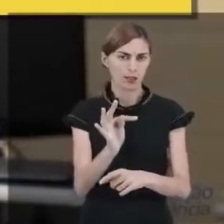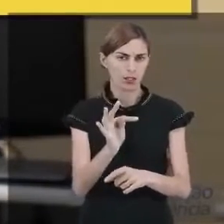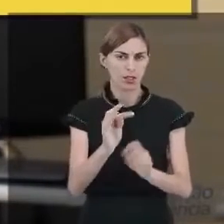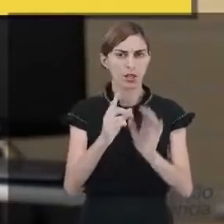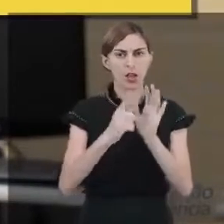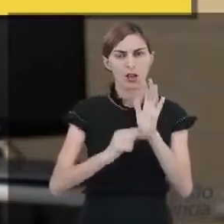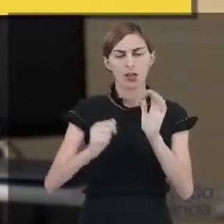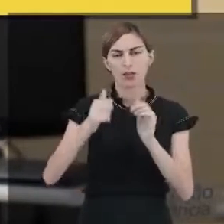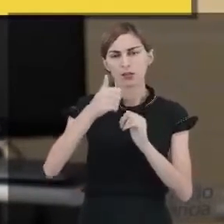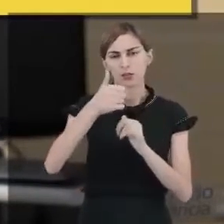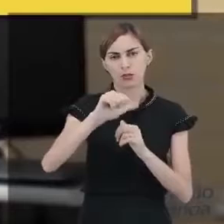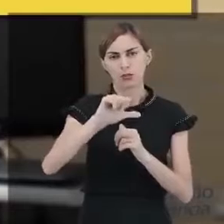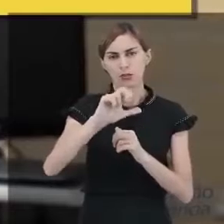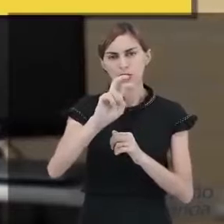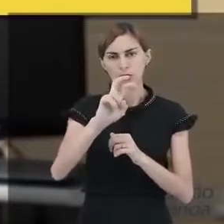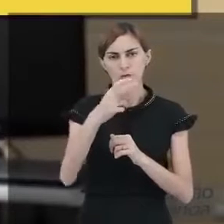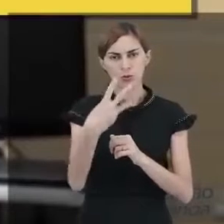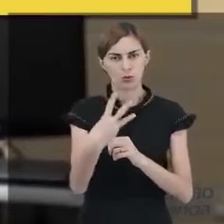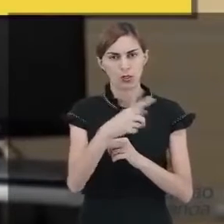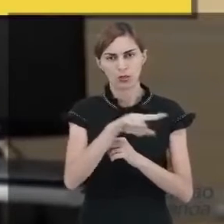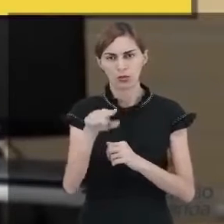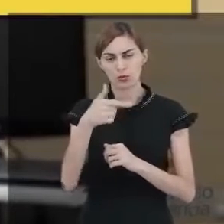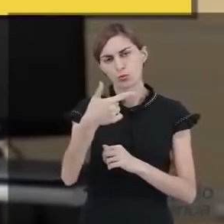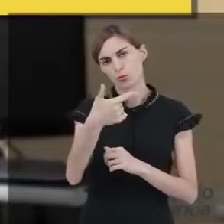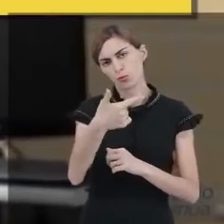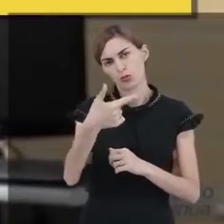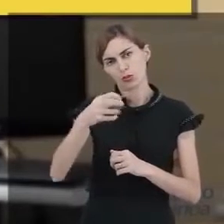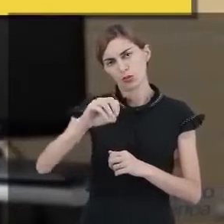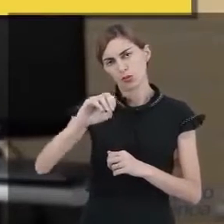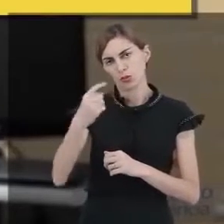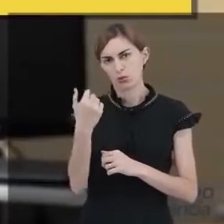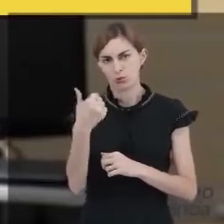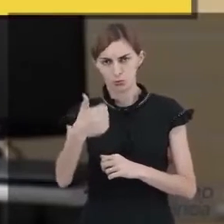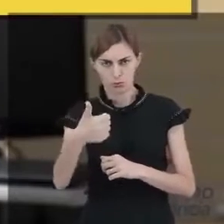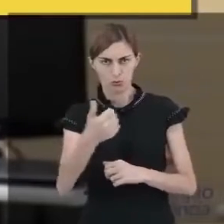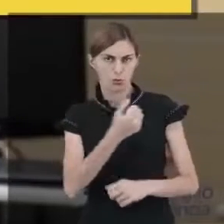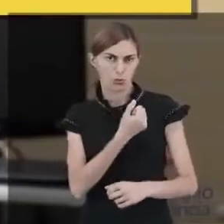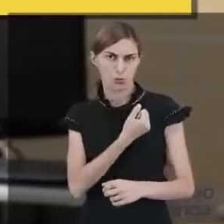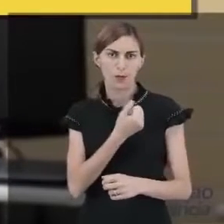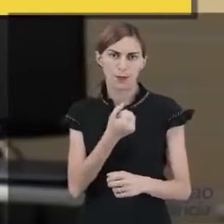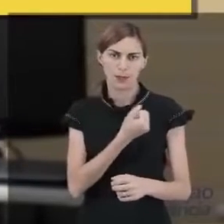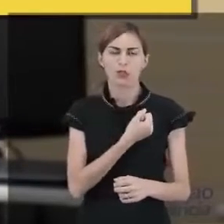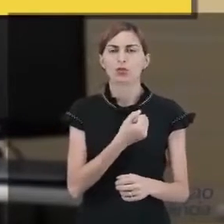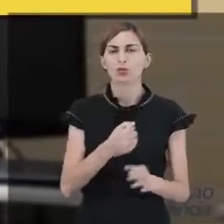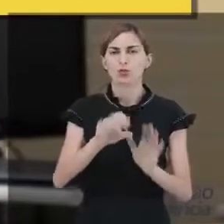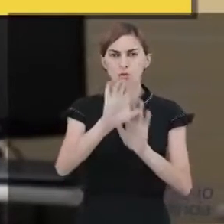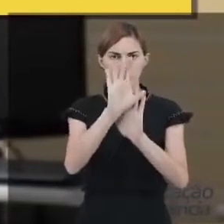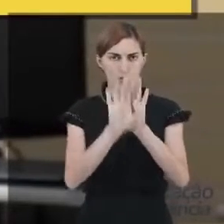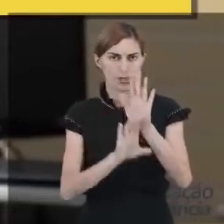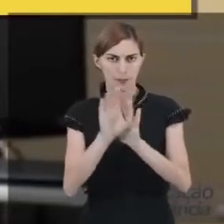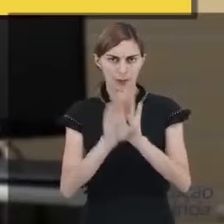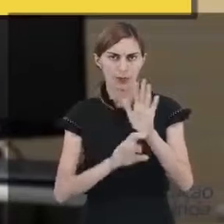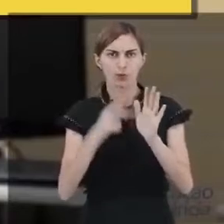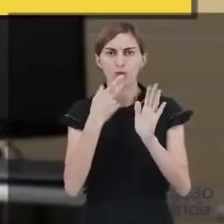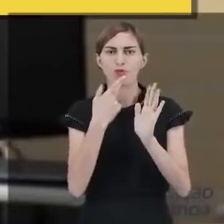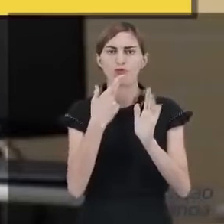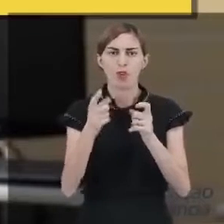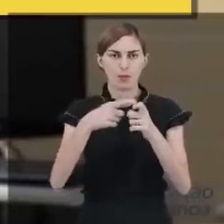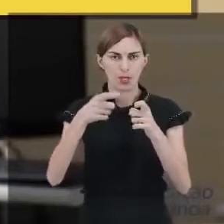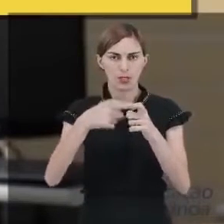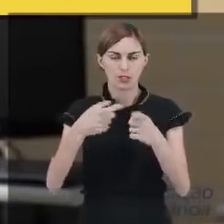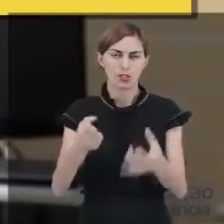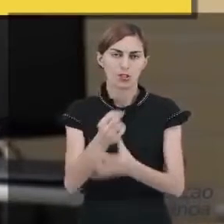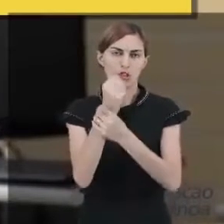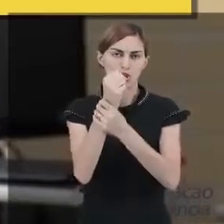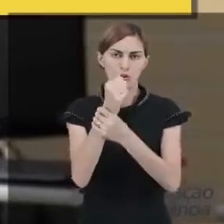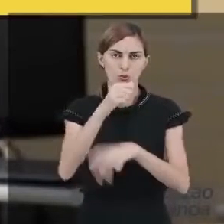artigo 154 ao 201, o capítulo que fala sobre a medicina e a segurança do trabalho. Logo em